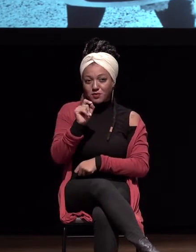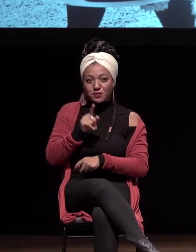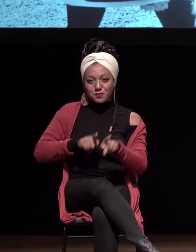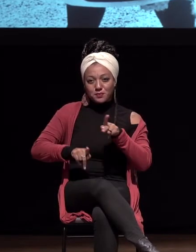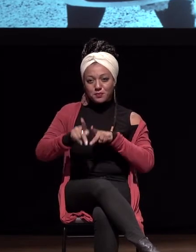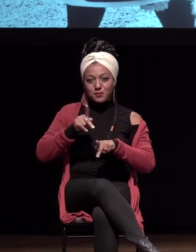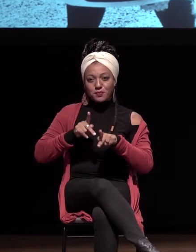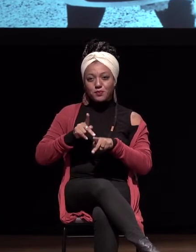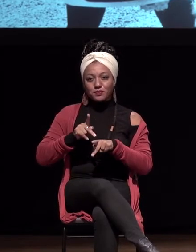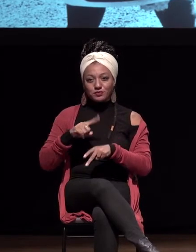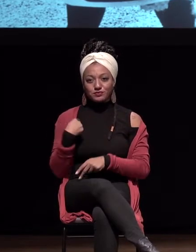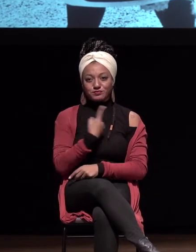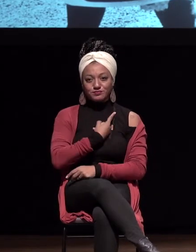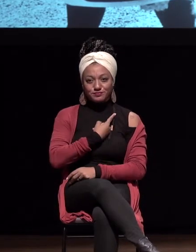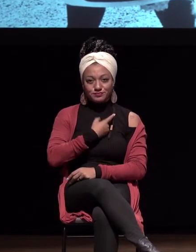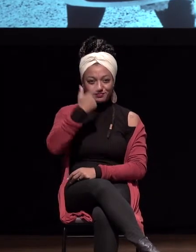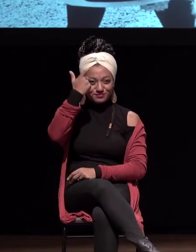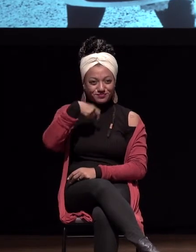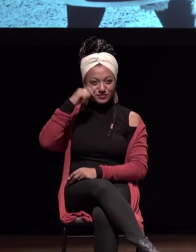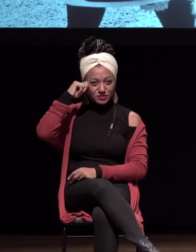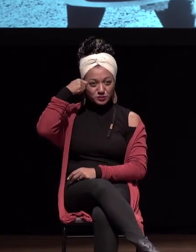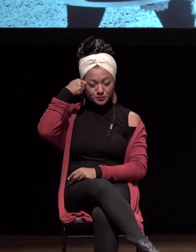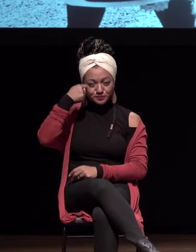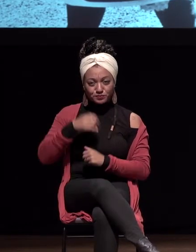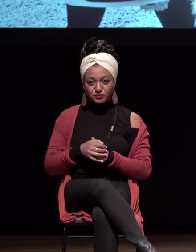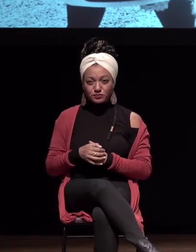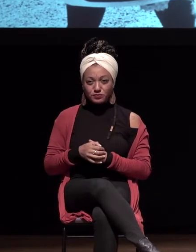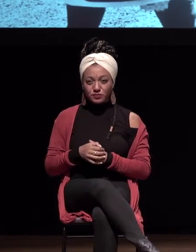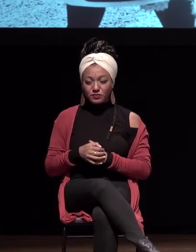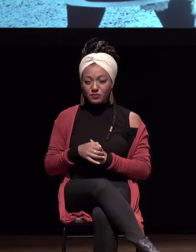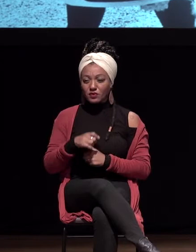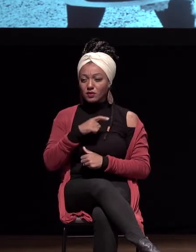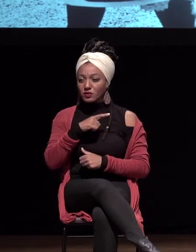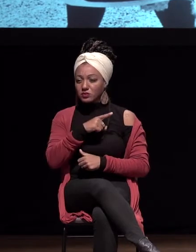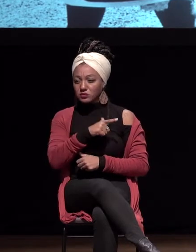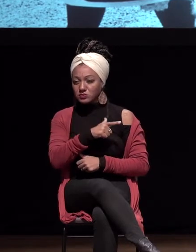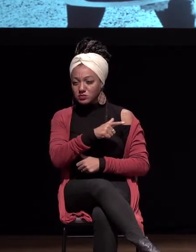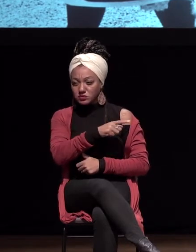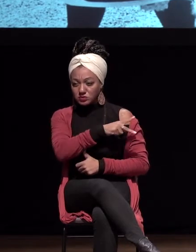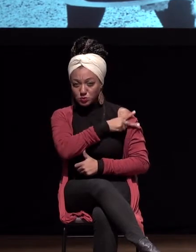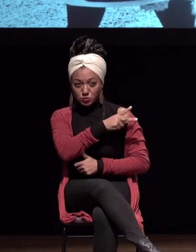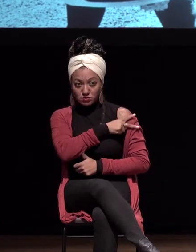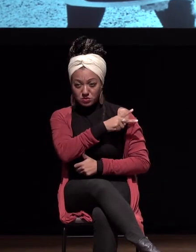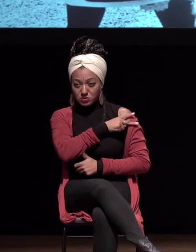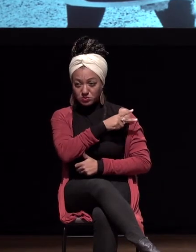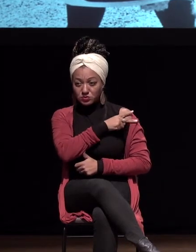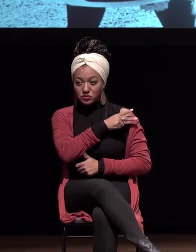2º ano do ensino médio, a gente está no Renascimento,